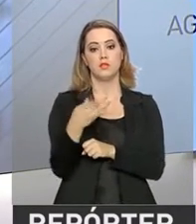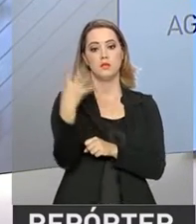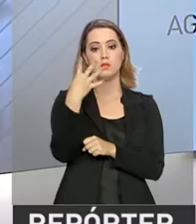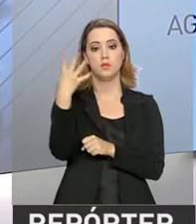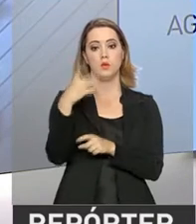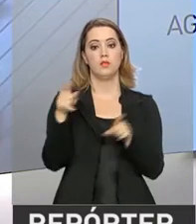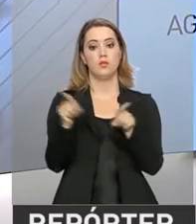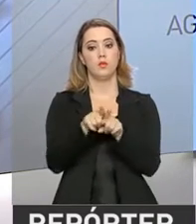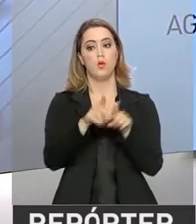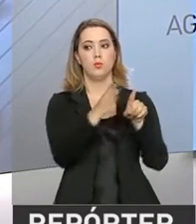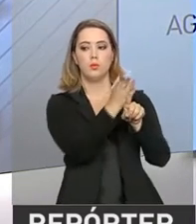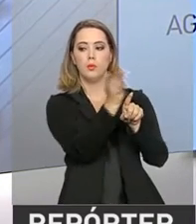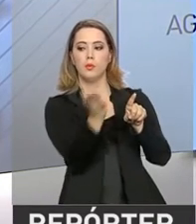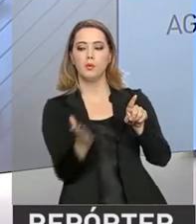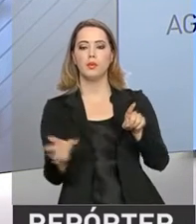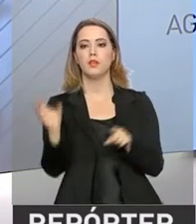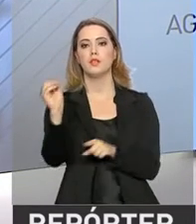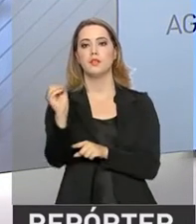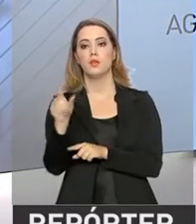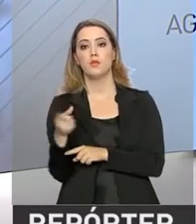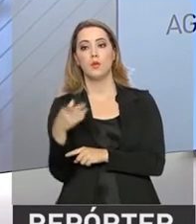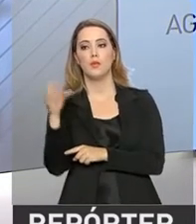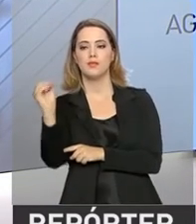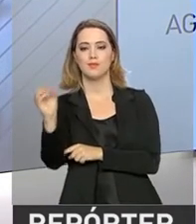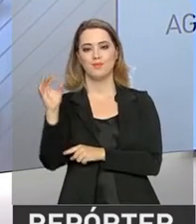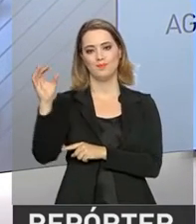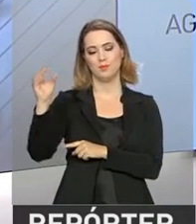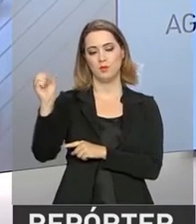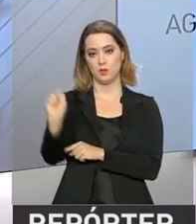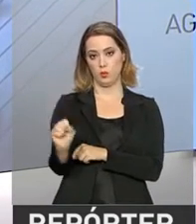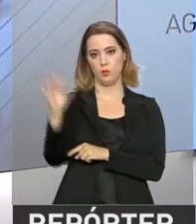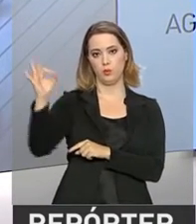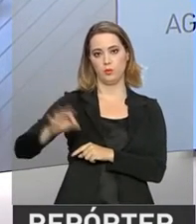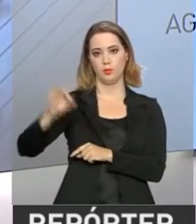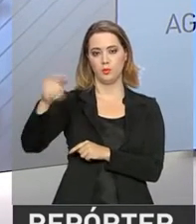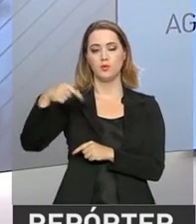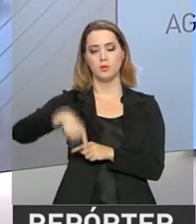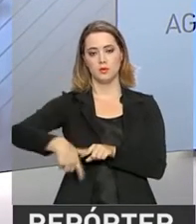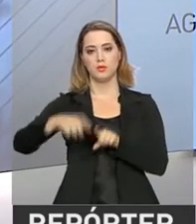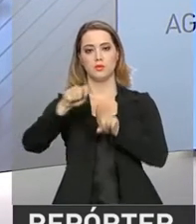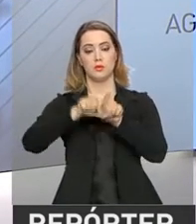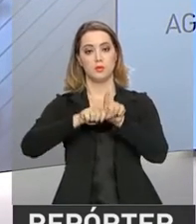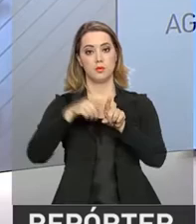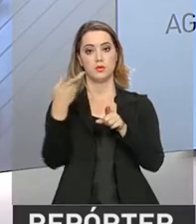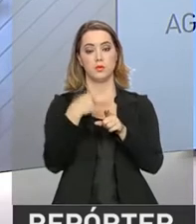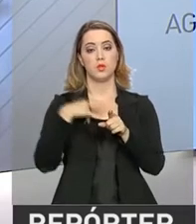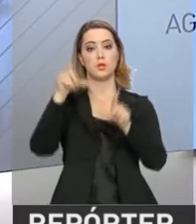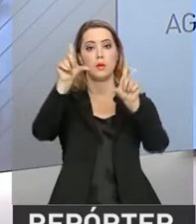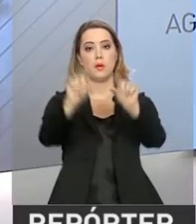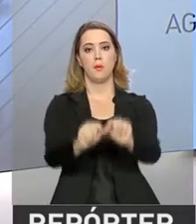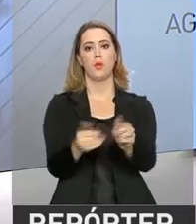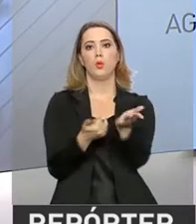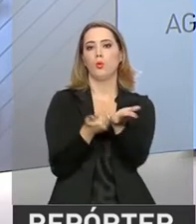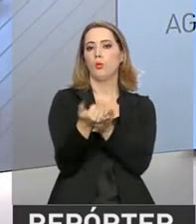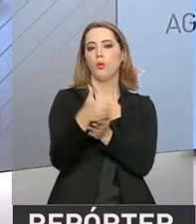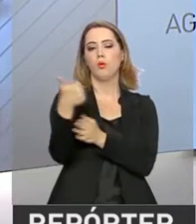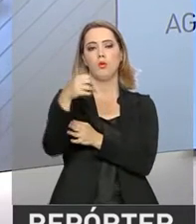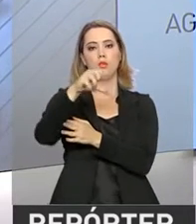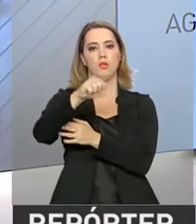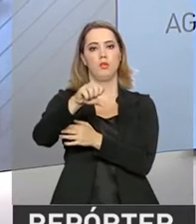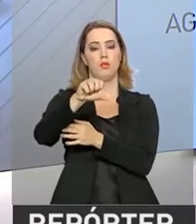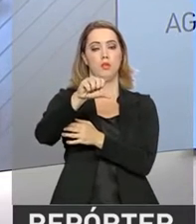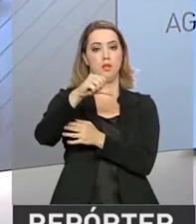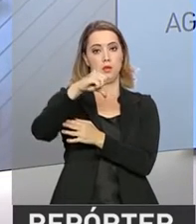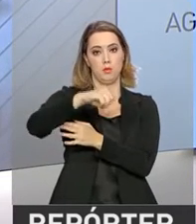para 0,08 por cento em setembro este homem é a menor taxa de inflação desde setembro de 1998